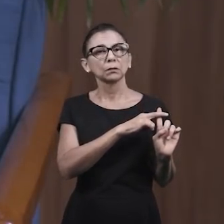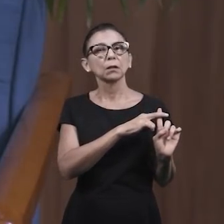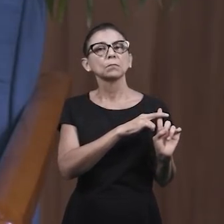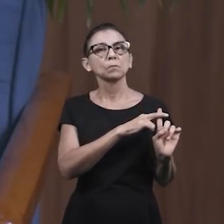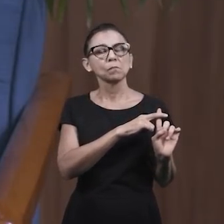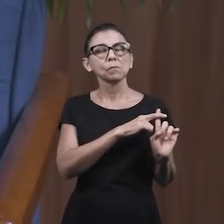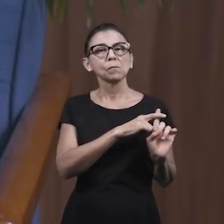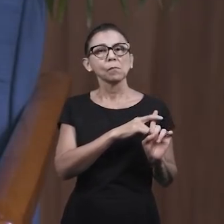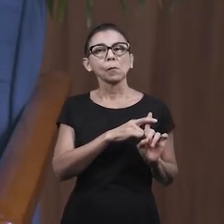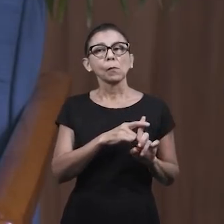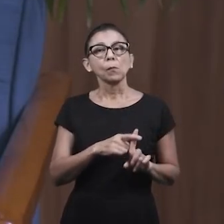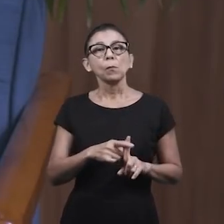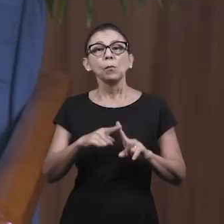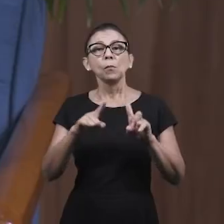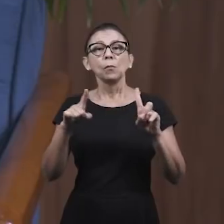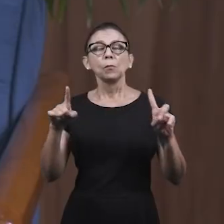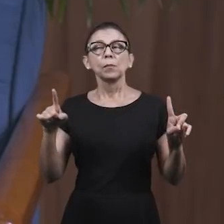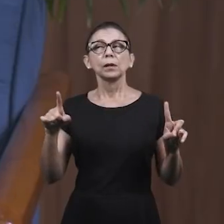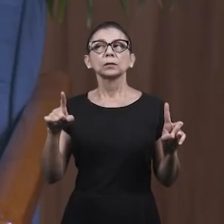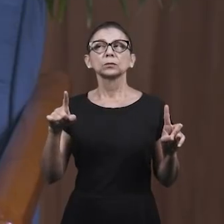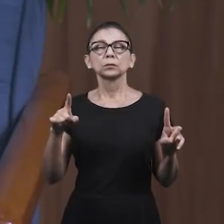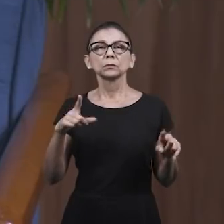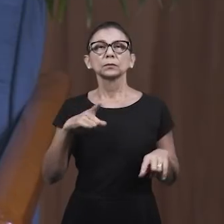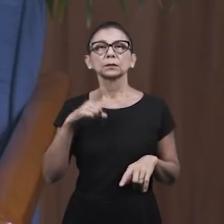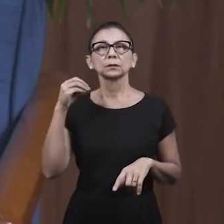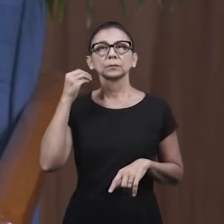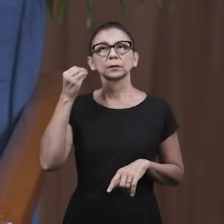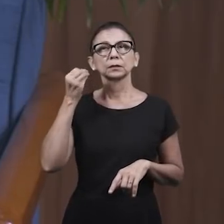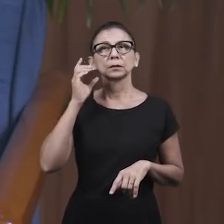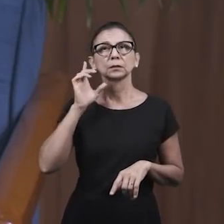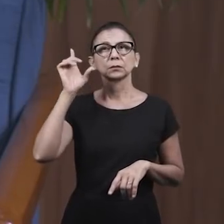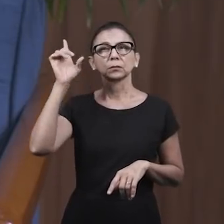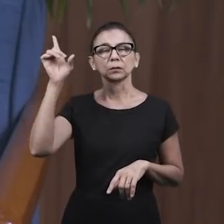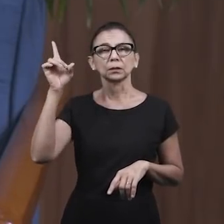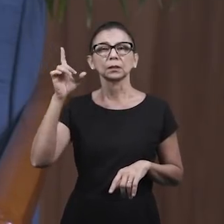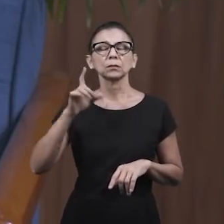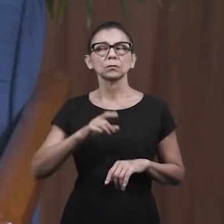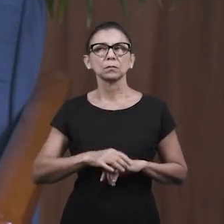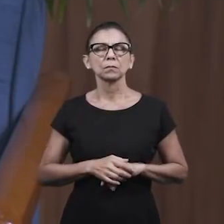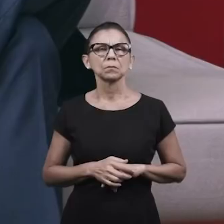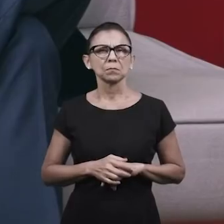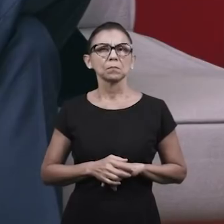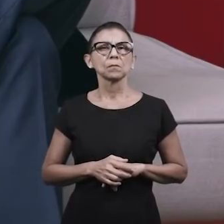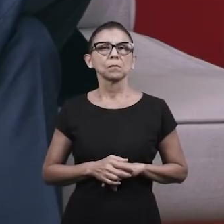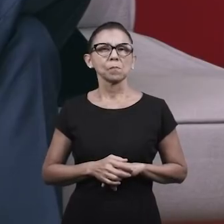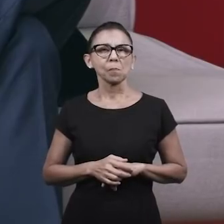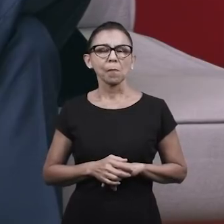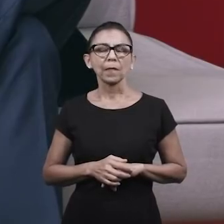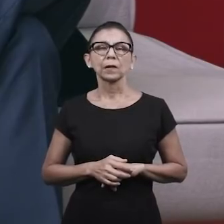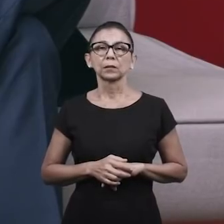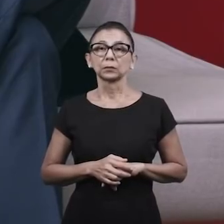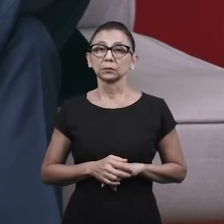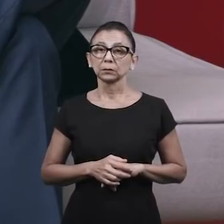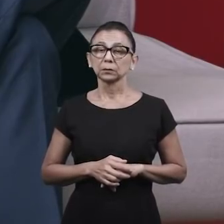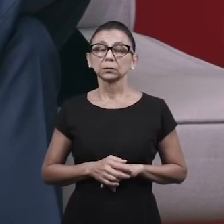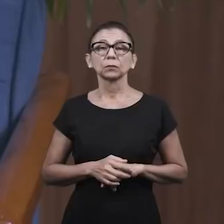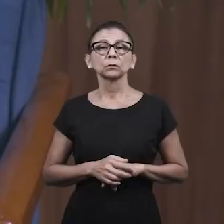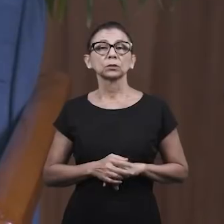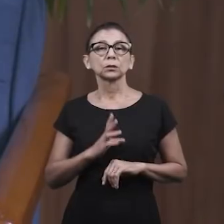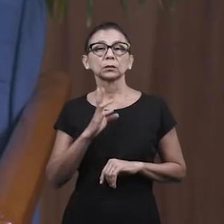né, é um evento relativamente comum, no sentido de que acontece